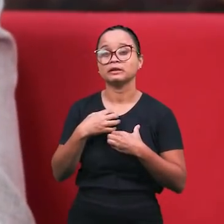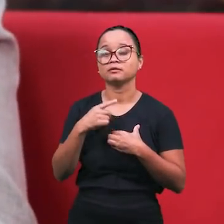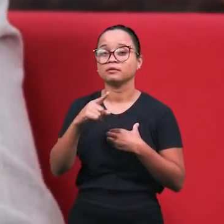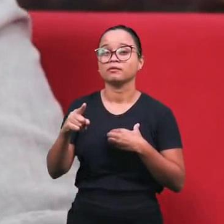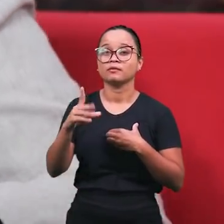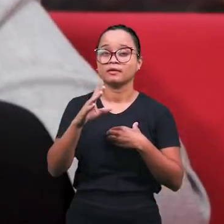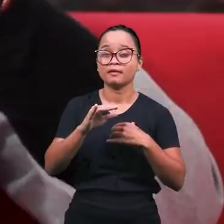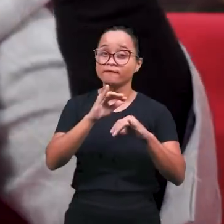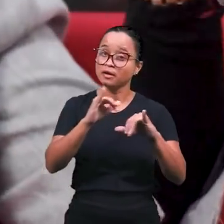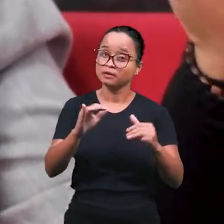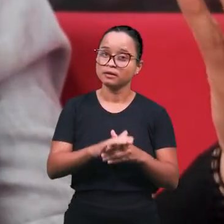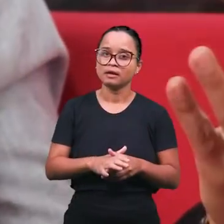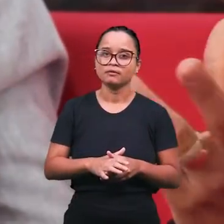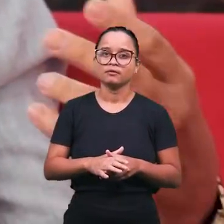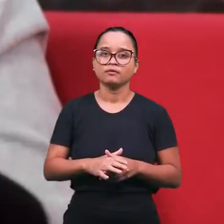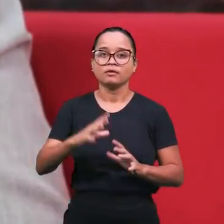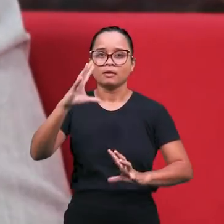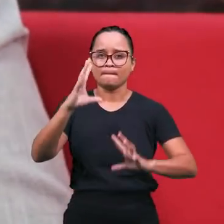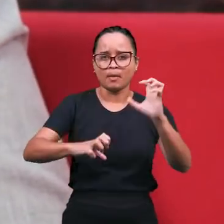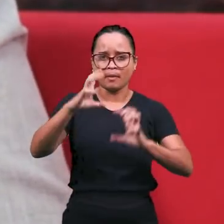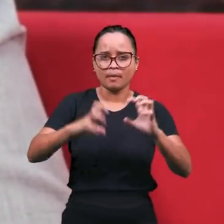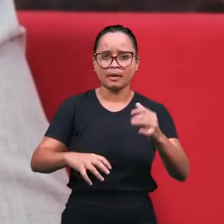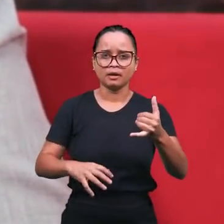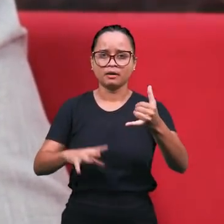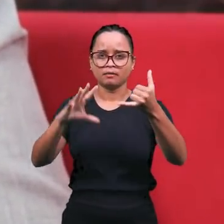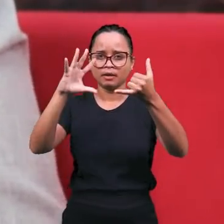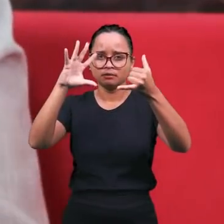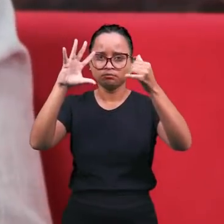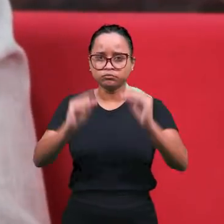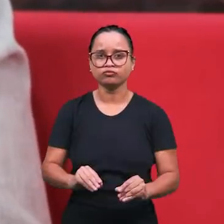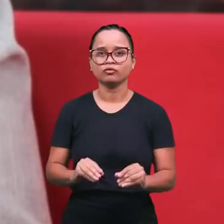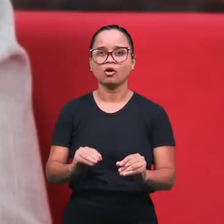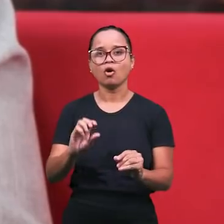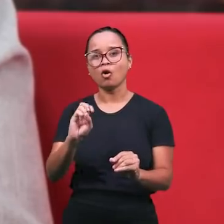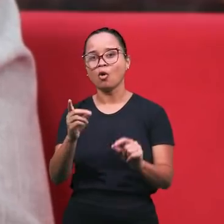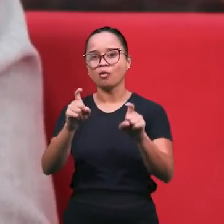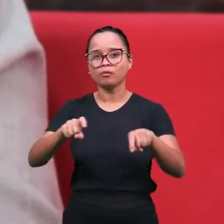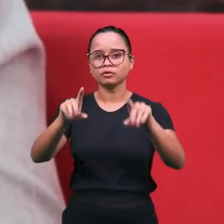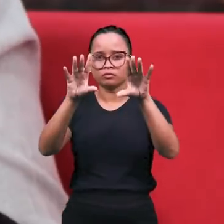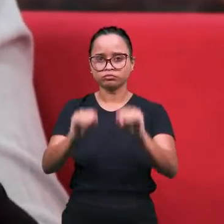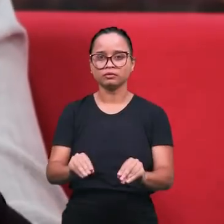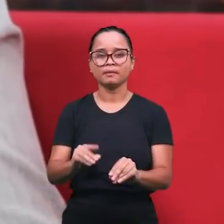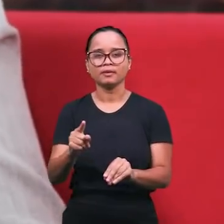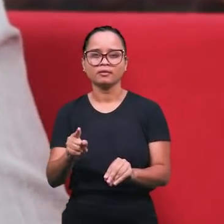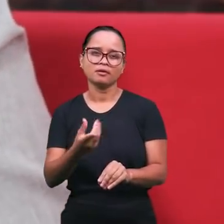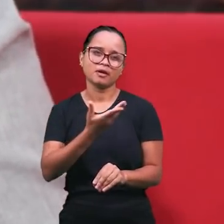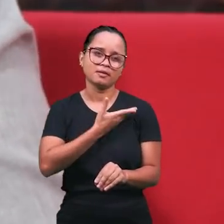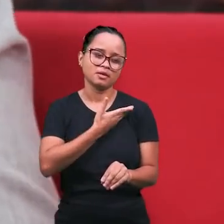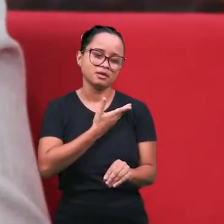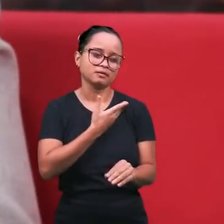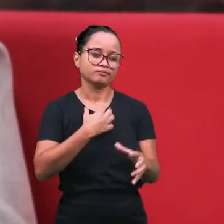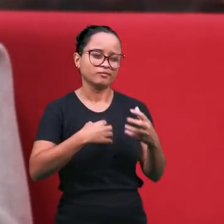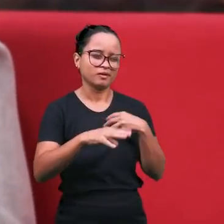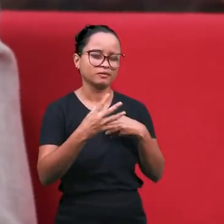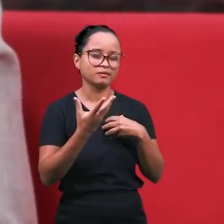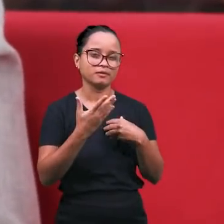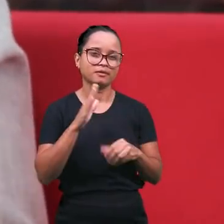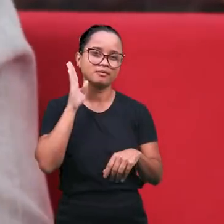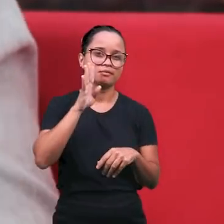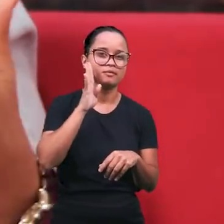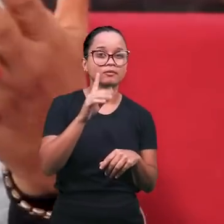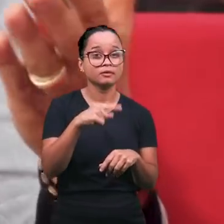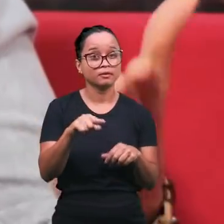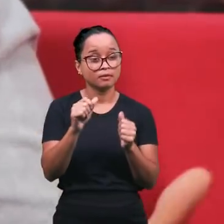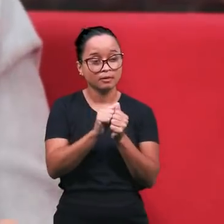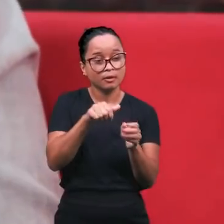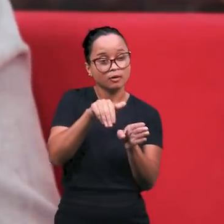você fala. Se você chegar brigando, obviamente ele vai desligar na hora o computador. Mas se você chegar de forma amigável, empática, ele